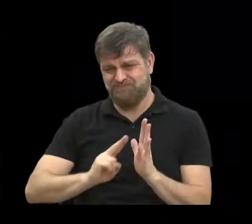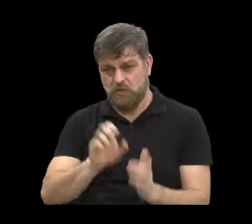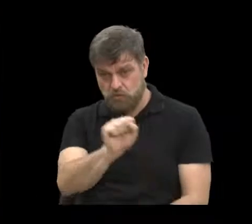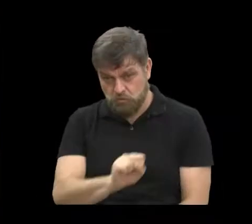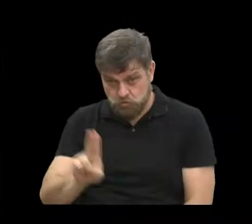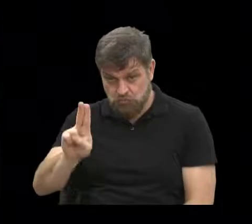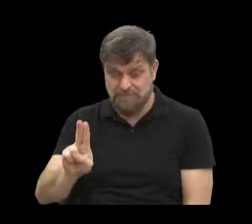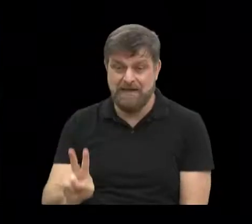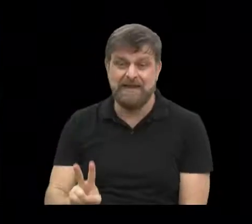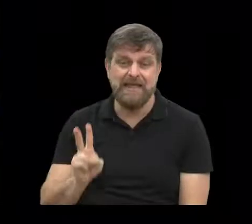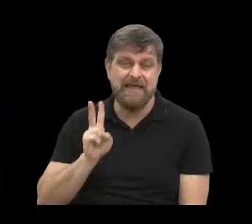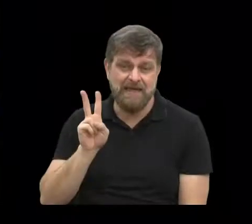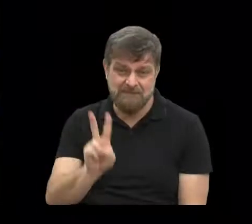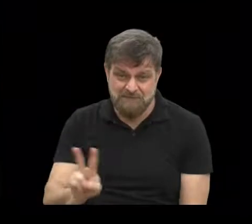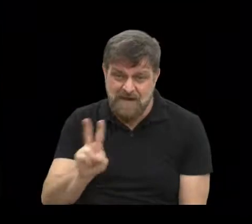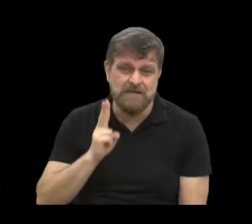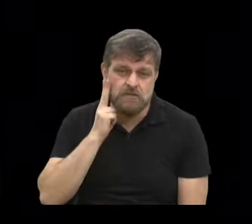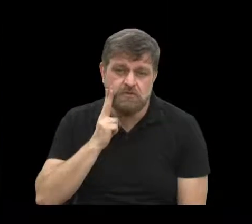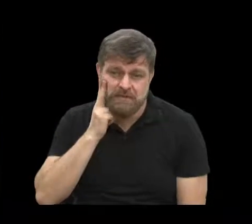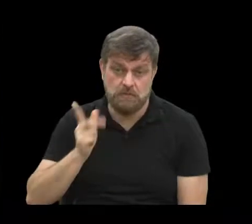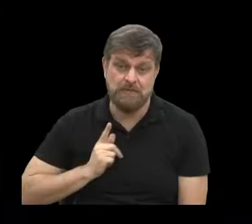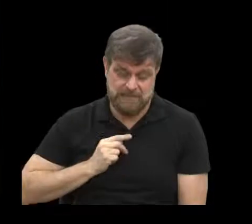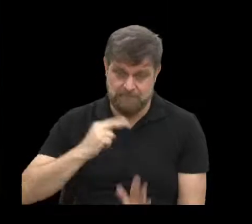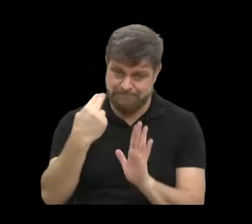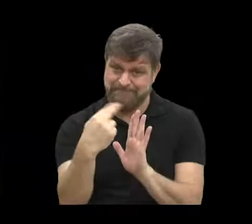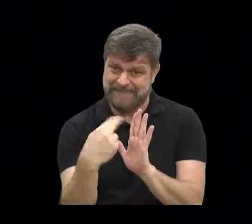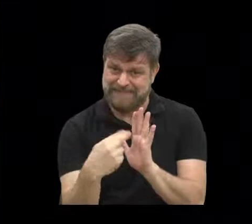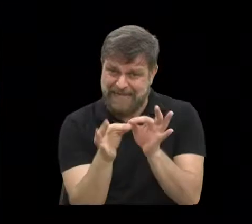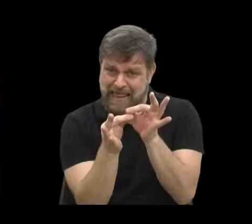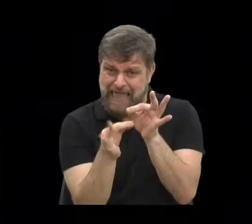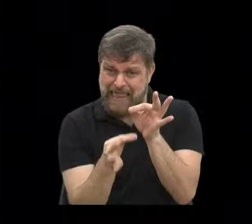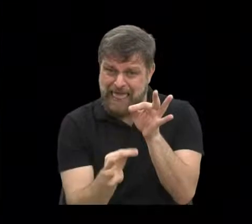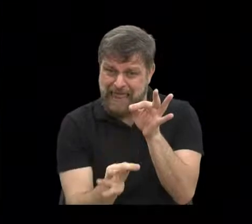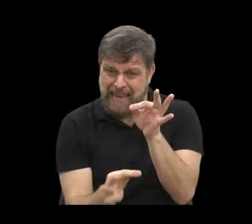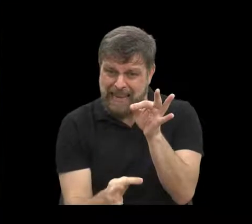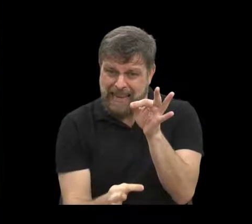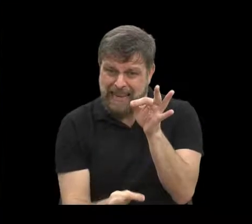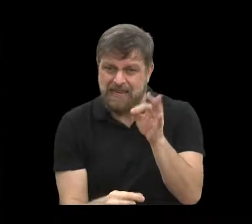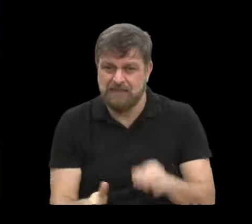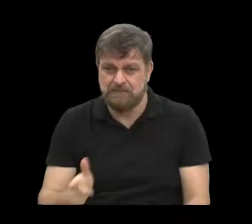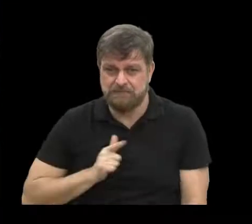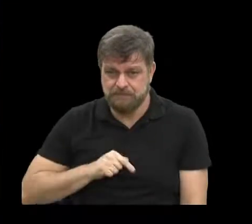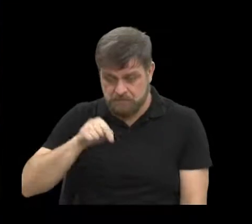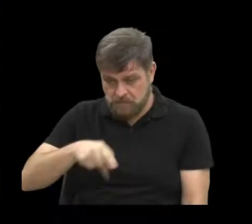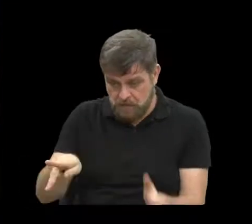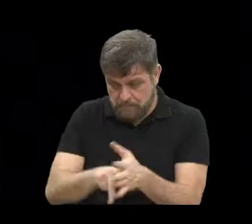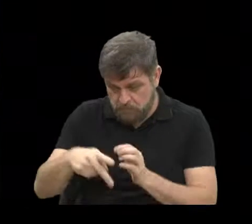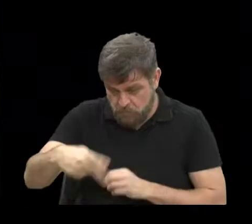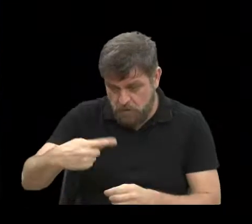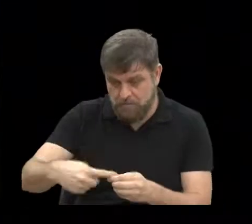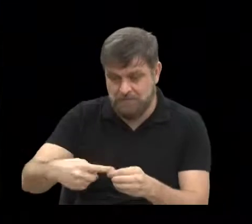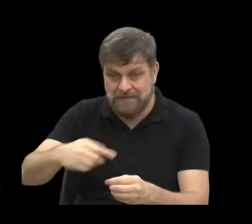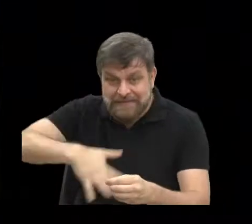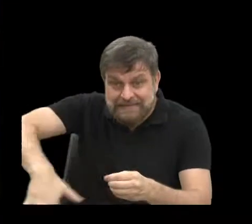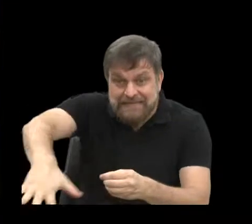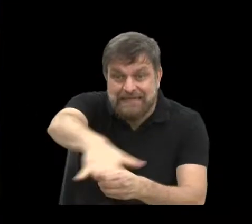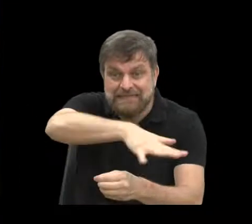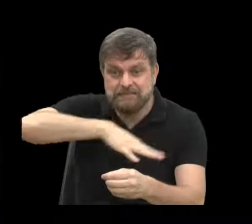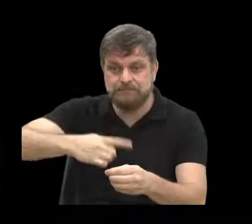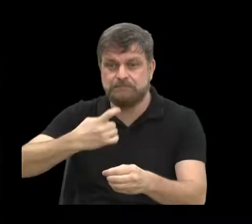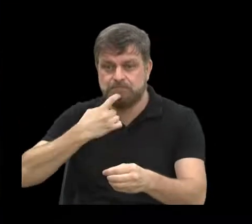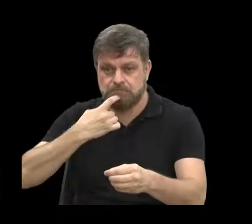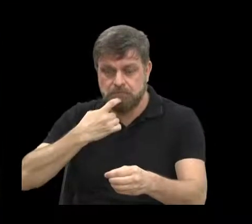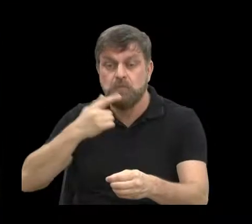e Vinhedo, tá? Então, é uma gama grande de municípios da nossa região que